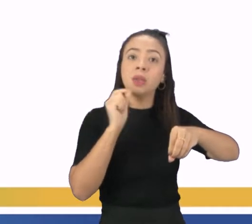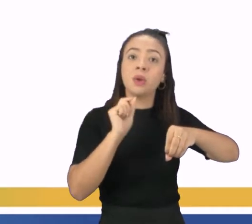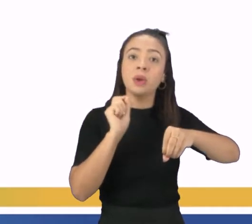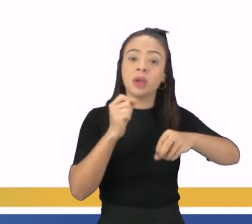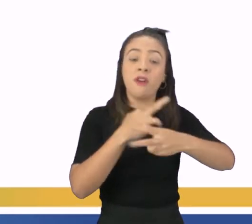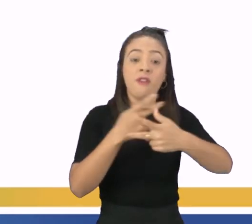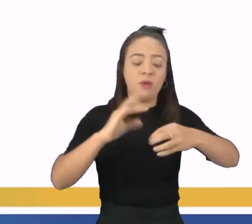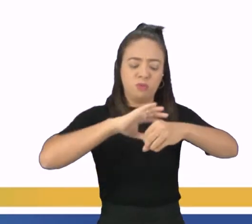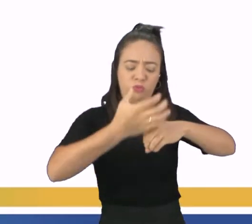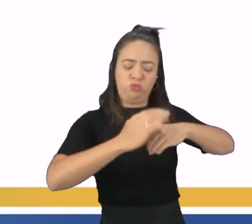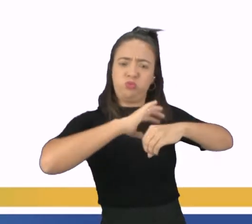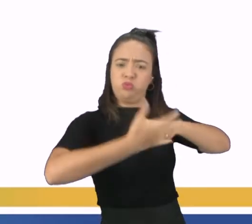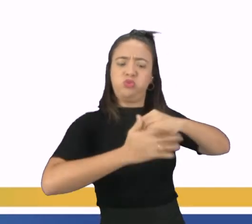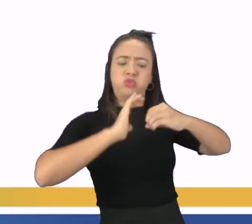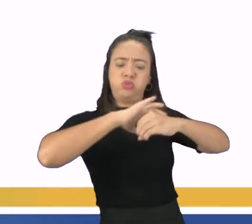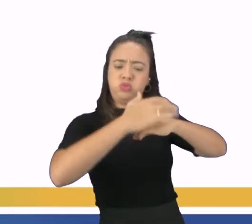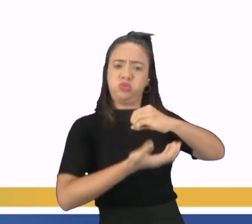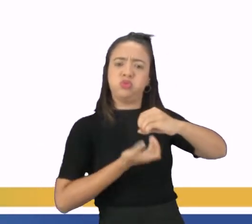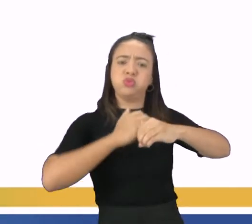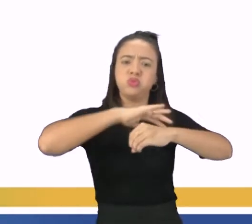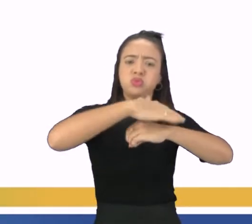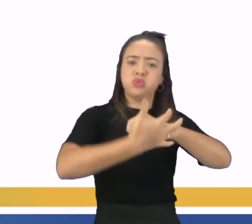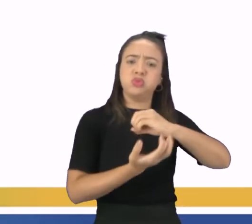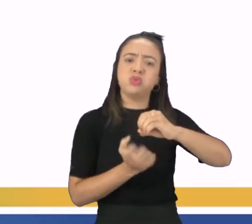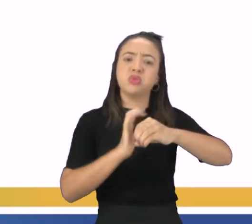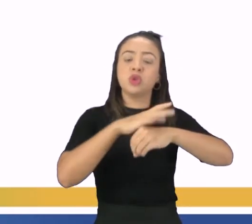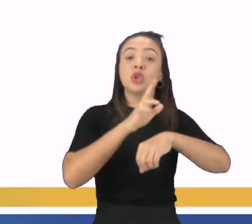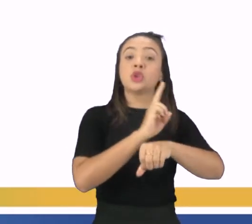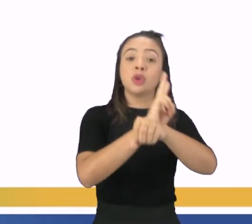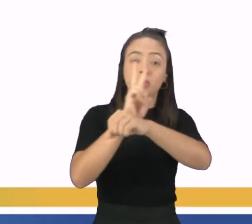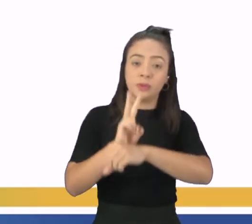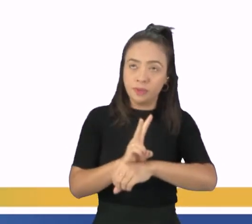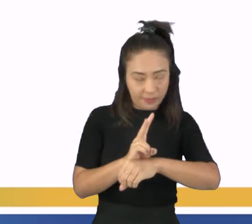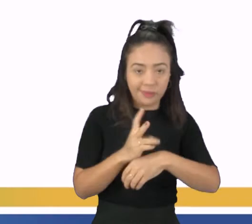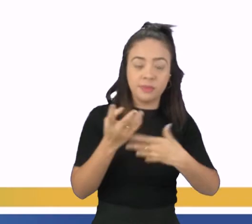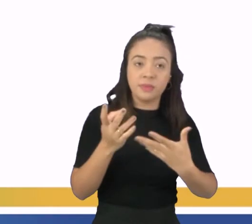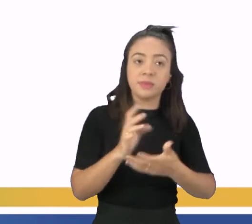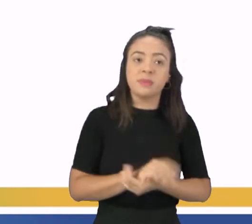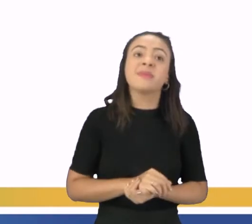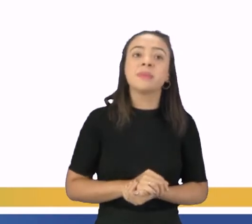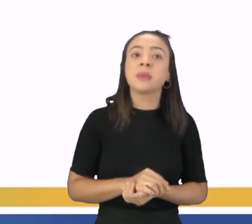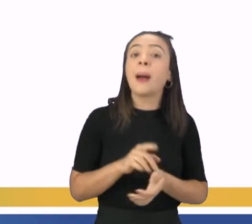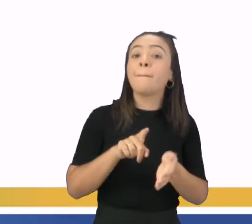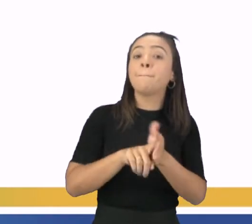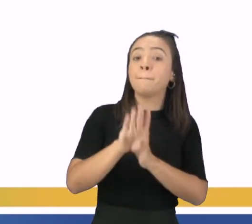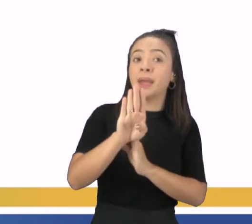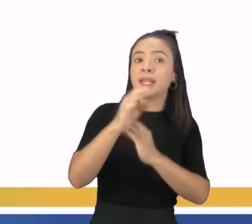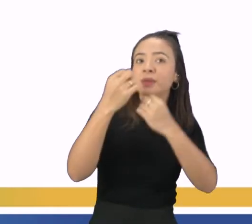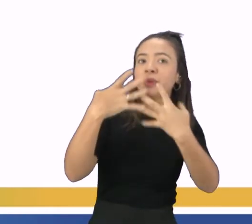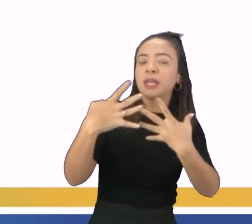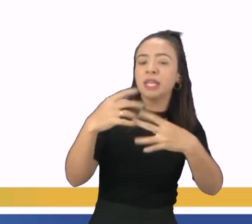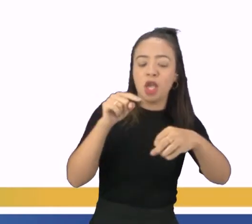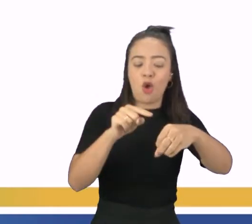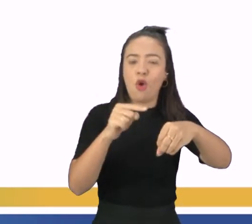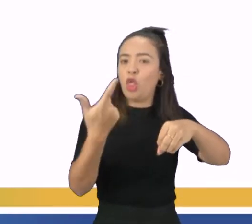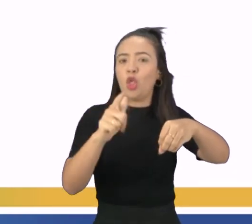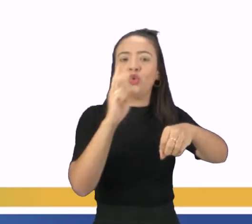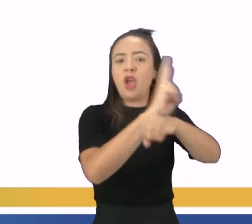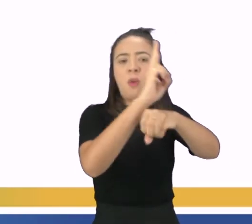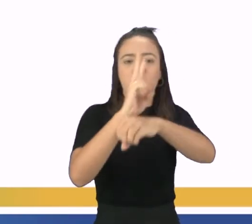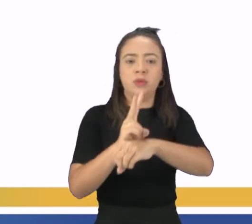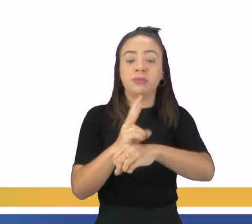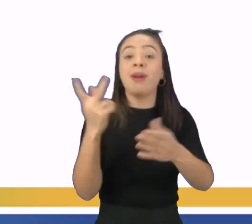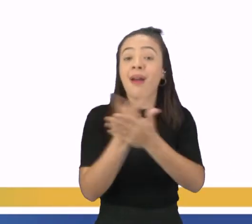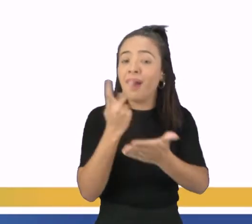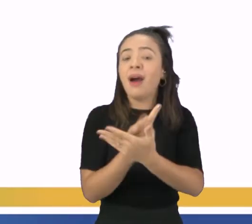várias camadas, né? A letra B da 2 fala: o ovócito não possui camadas de proteção. Por que